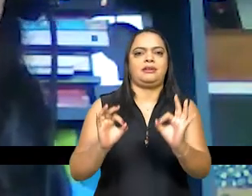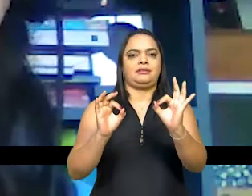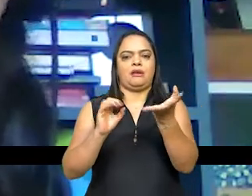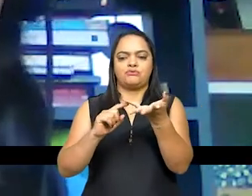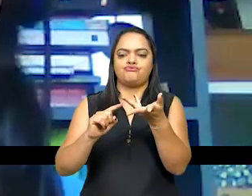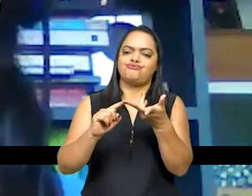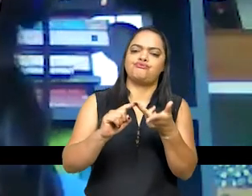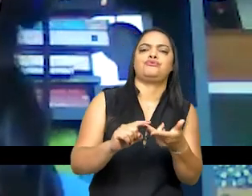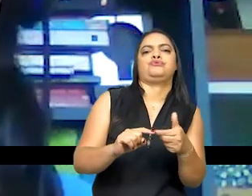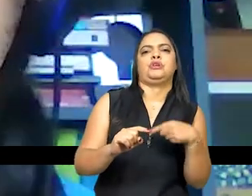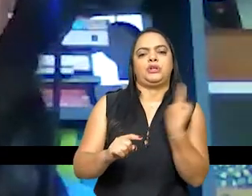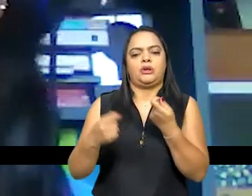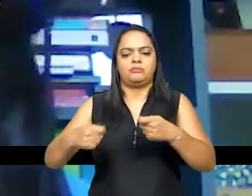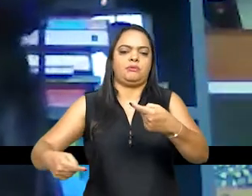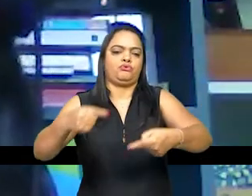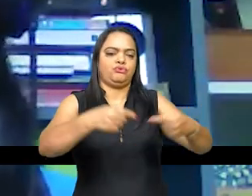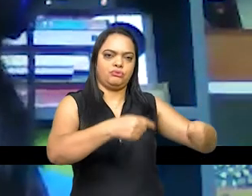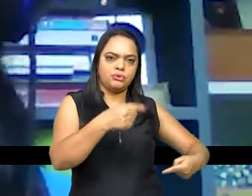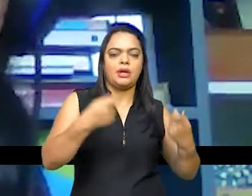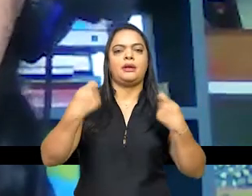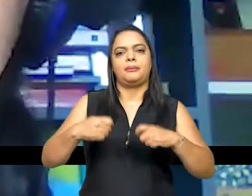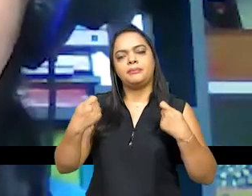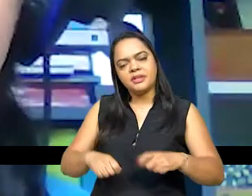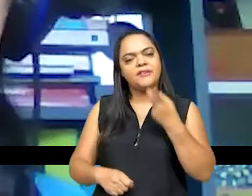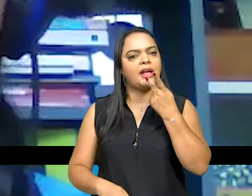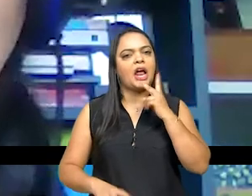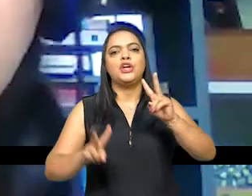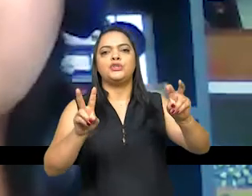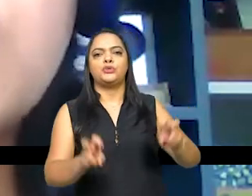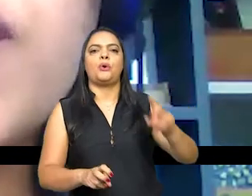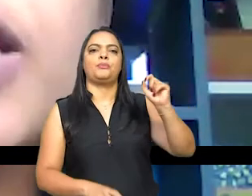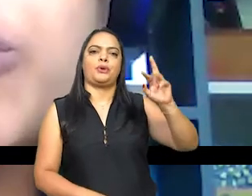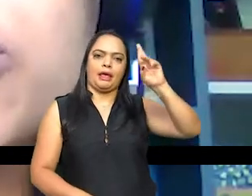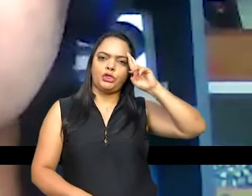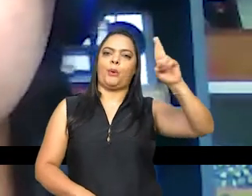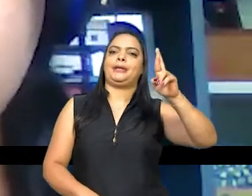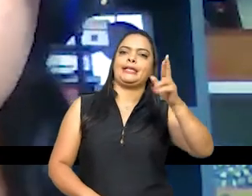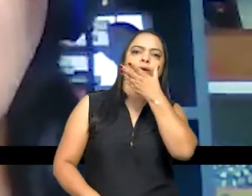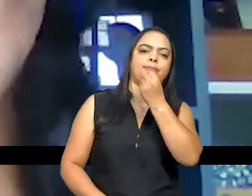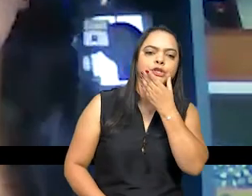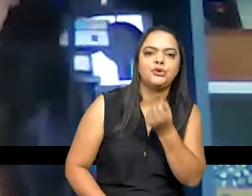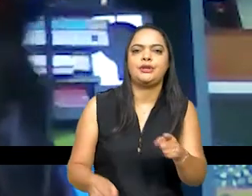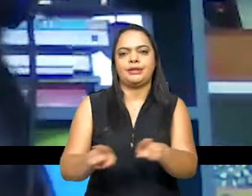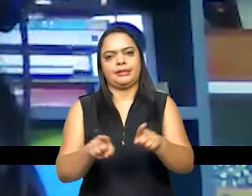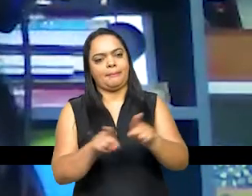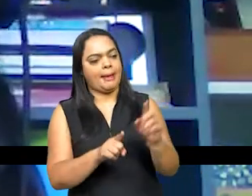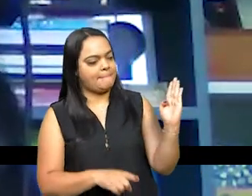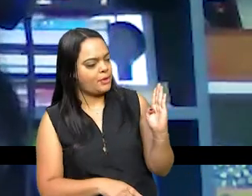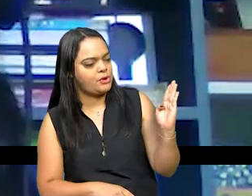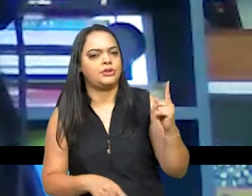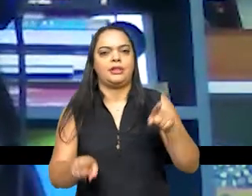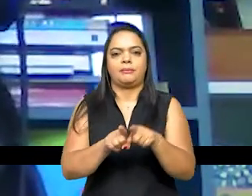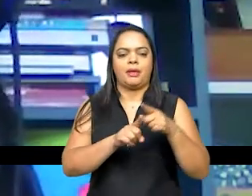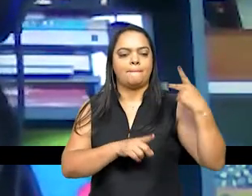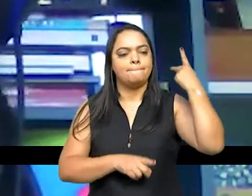gente acha que a gente precisa discutir. Então, a gente tem que falar de dominação masculina, a gente tem que falar da biologia, a gente tem que falar de